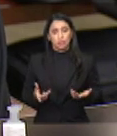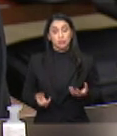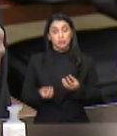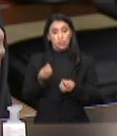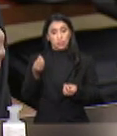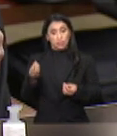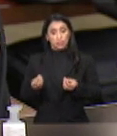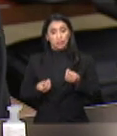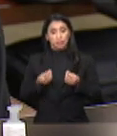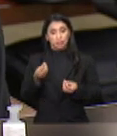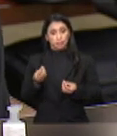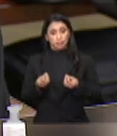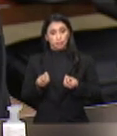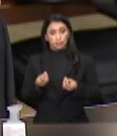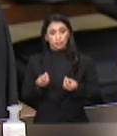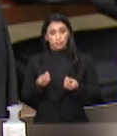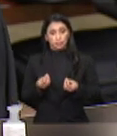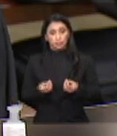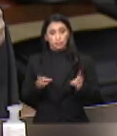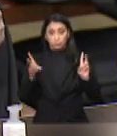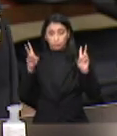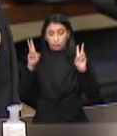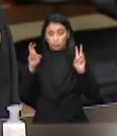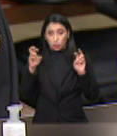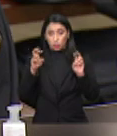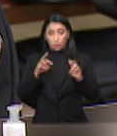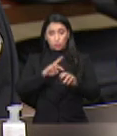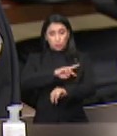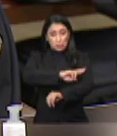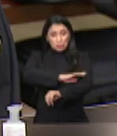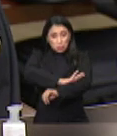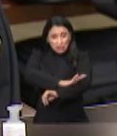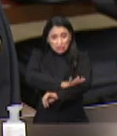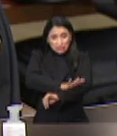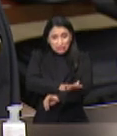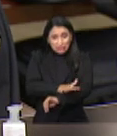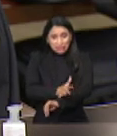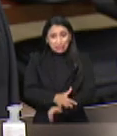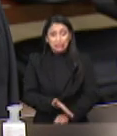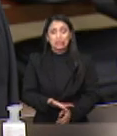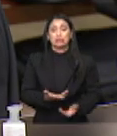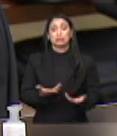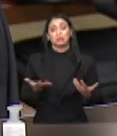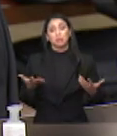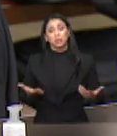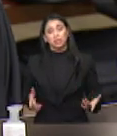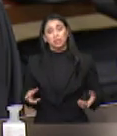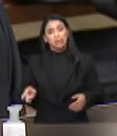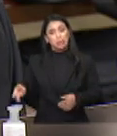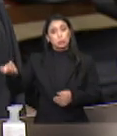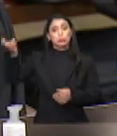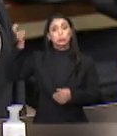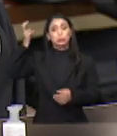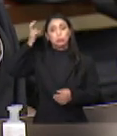maneira como a questão do racismo e como a questão da